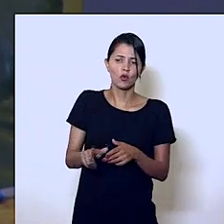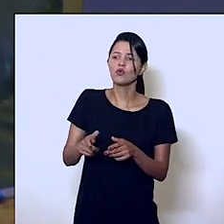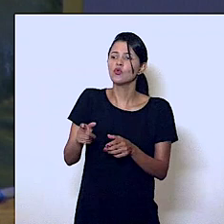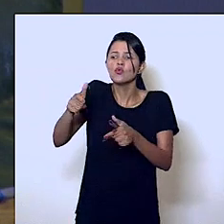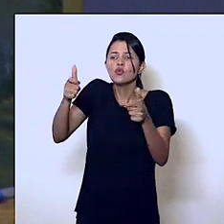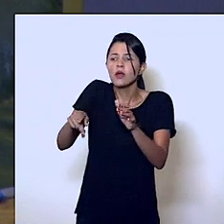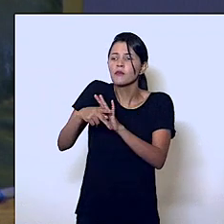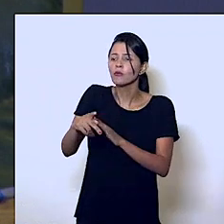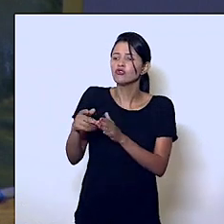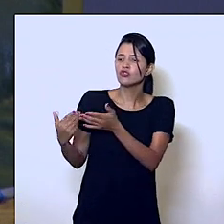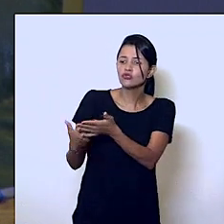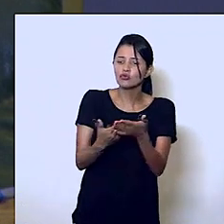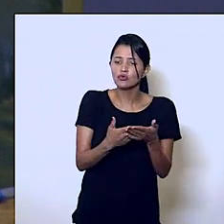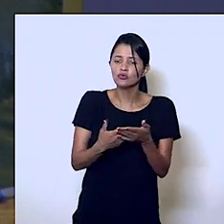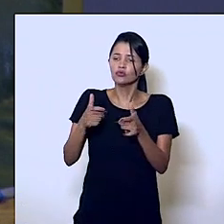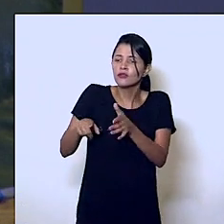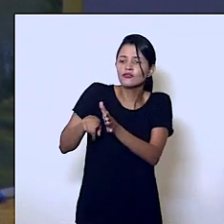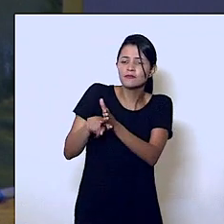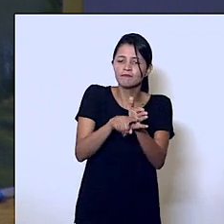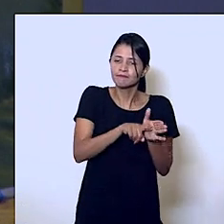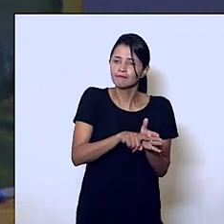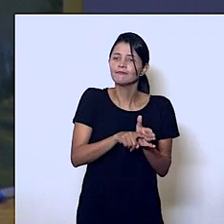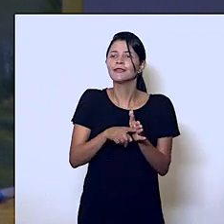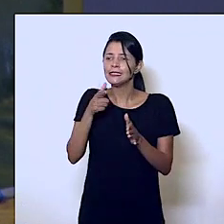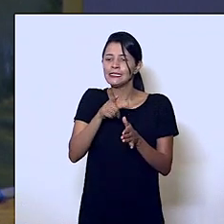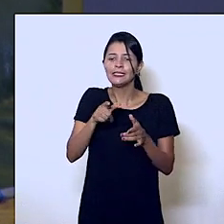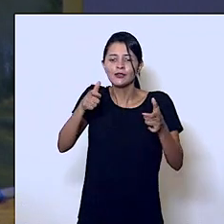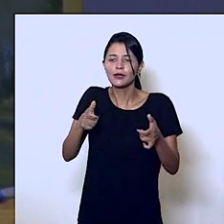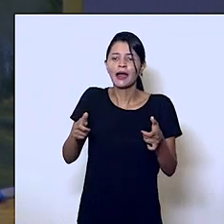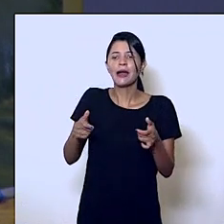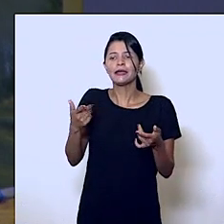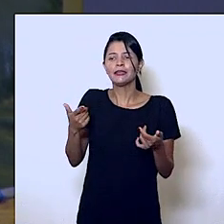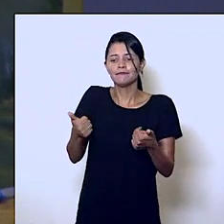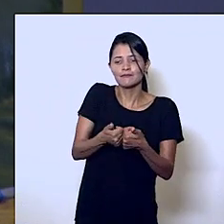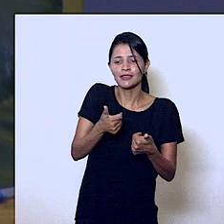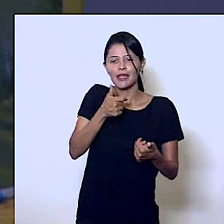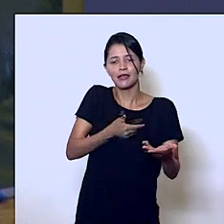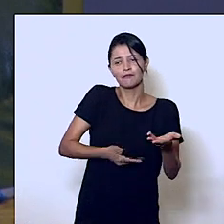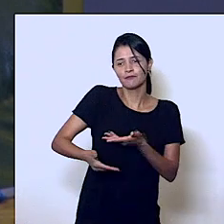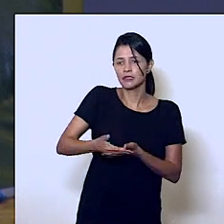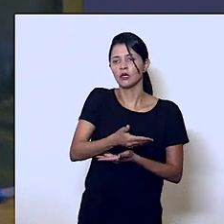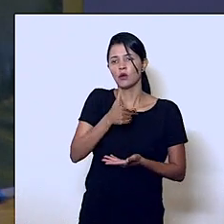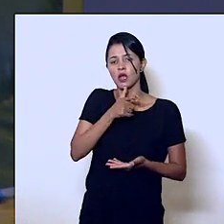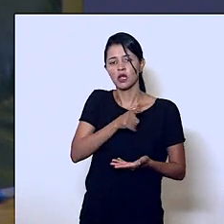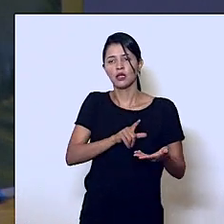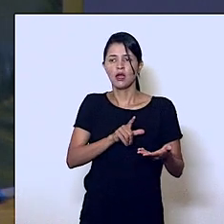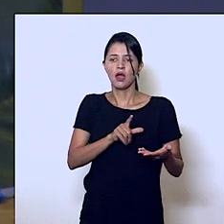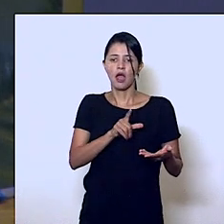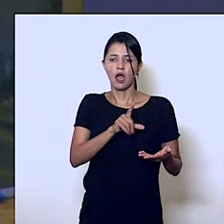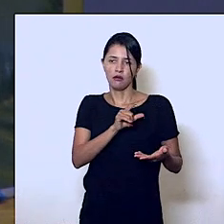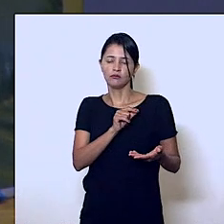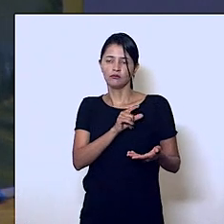como elemento de aproximação entre a diplomacia e a academia. Sendo assim,